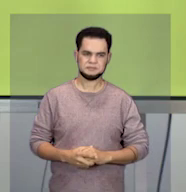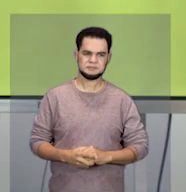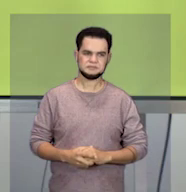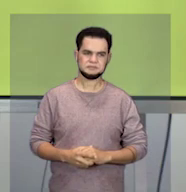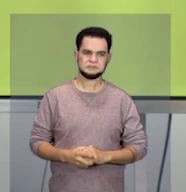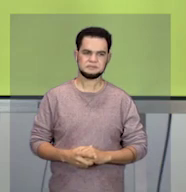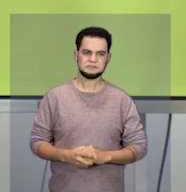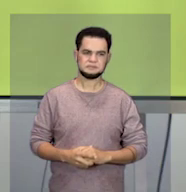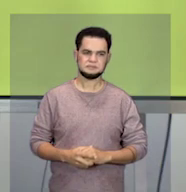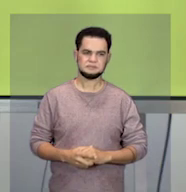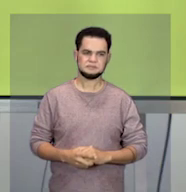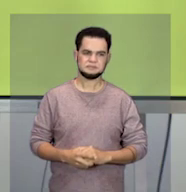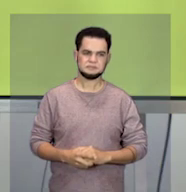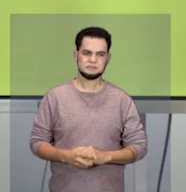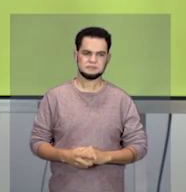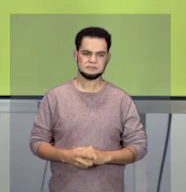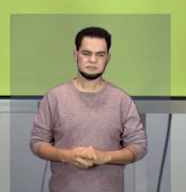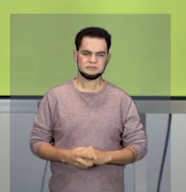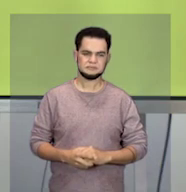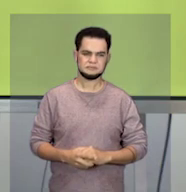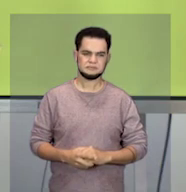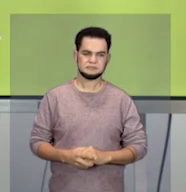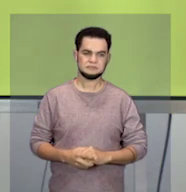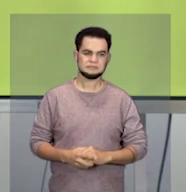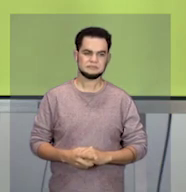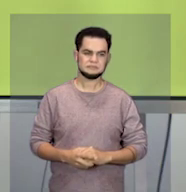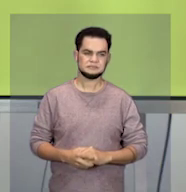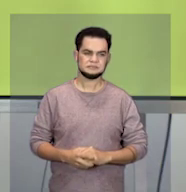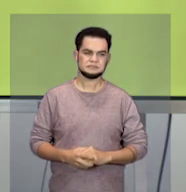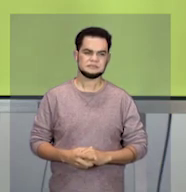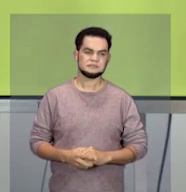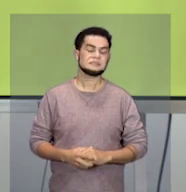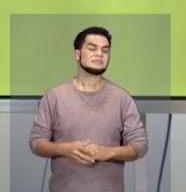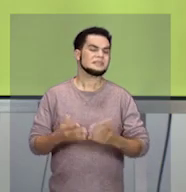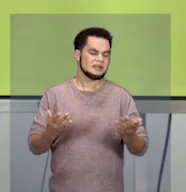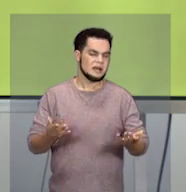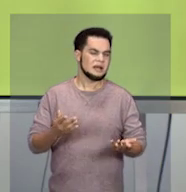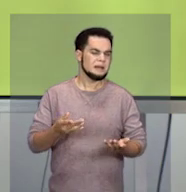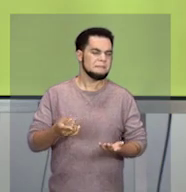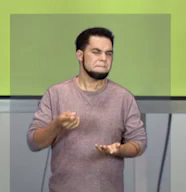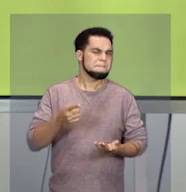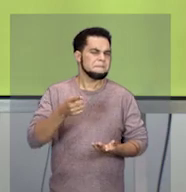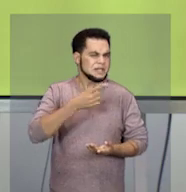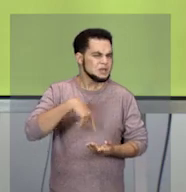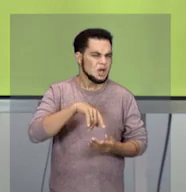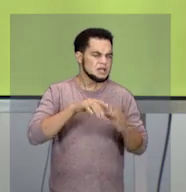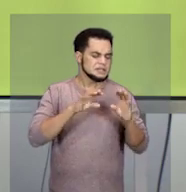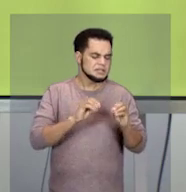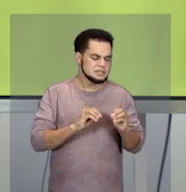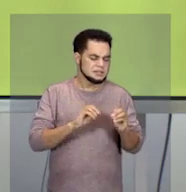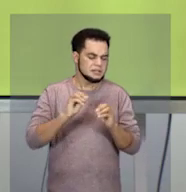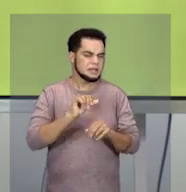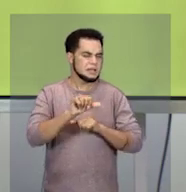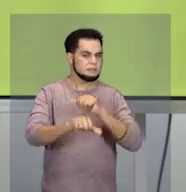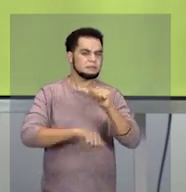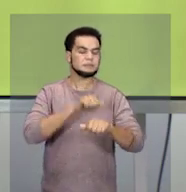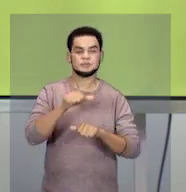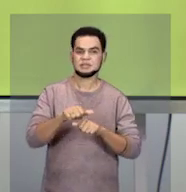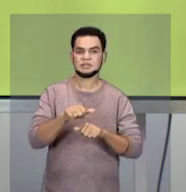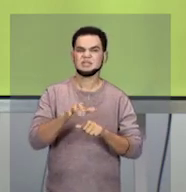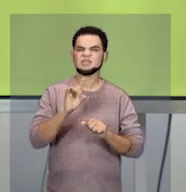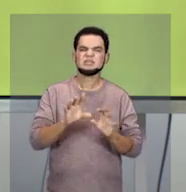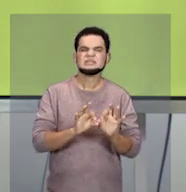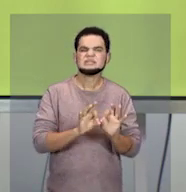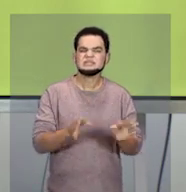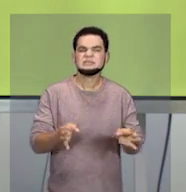Para a gente sair do patamar de um simples indivíduo para um cidadão que exerce